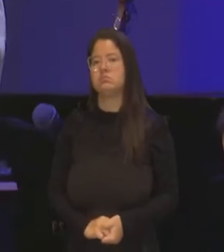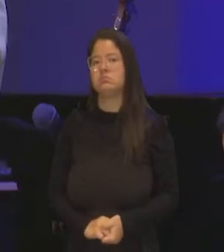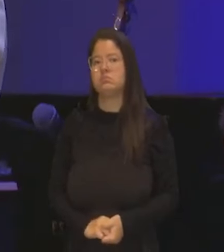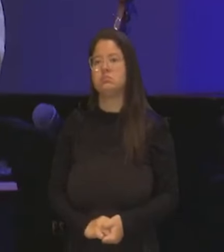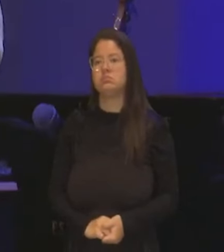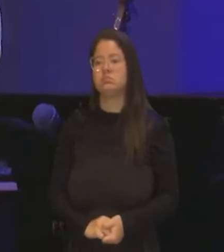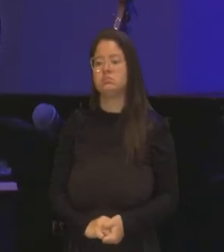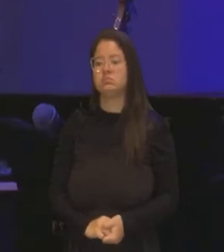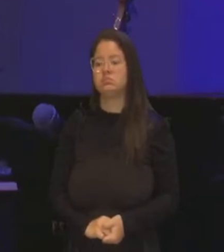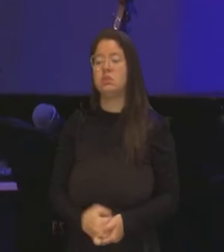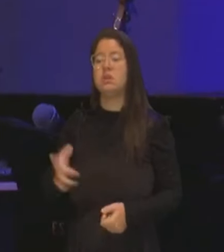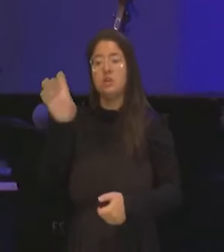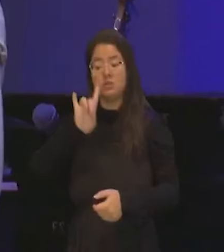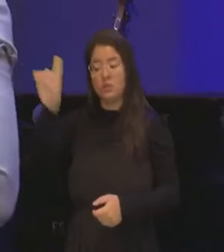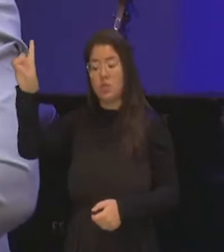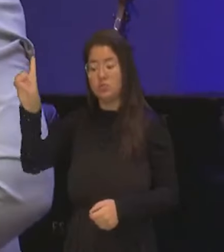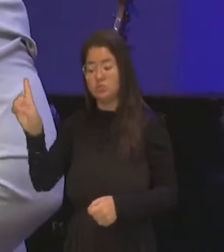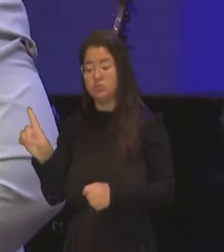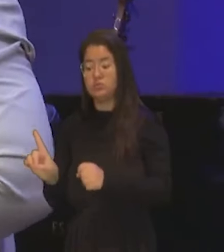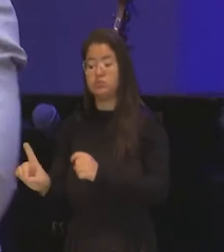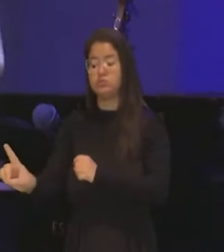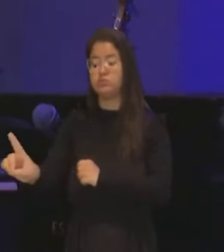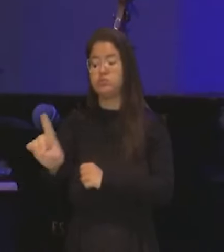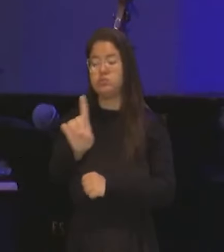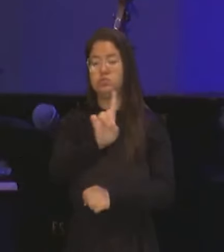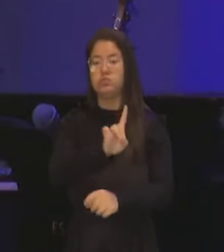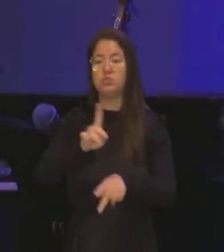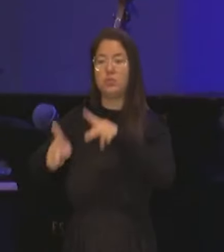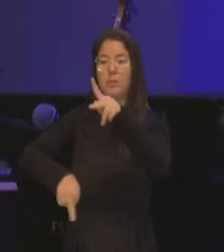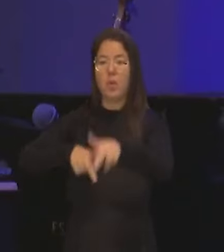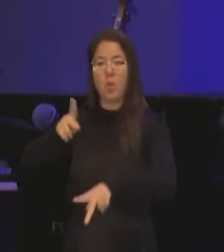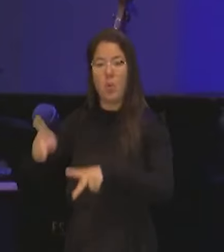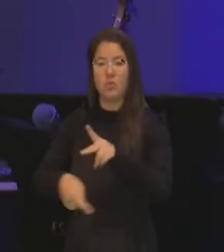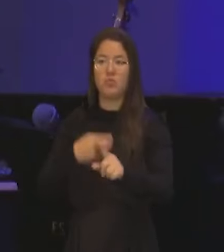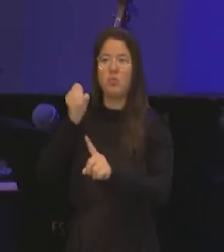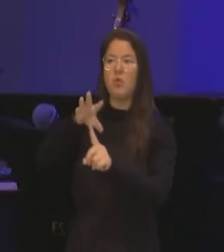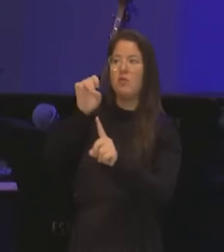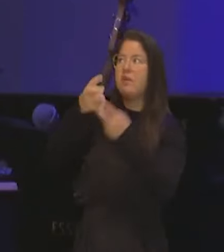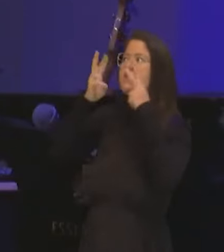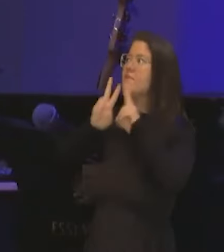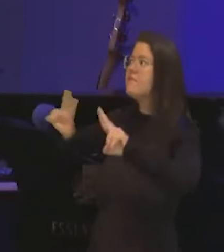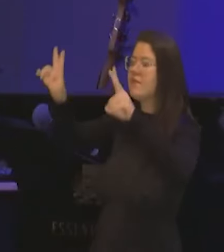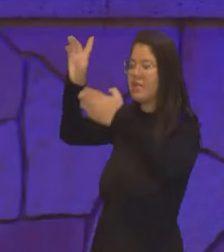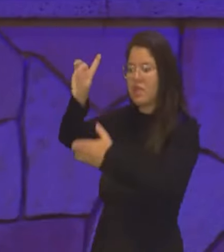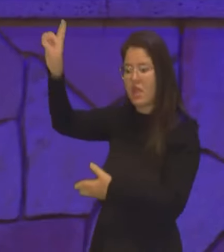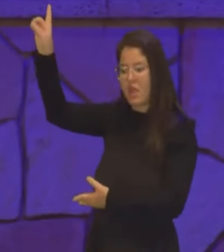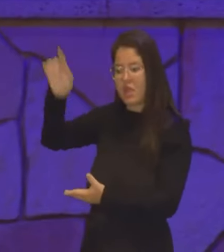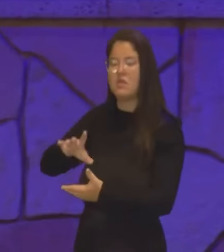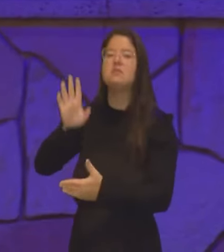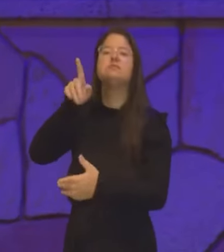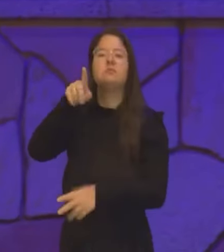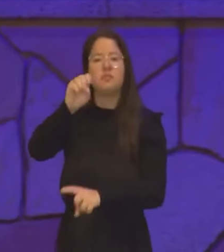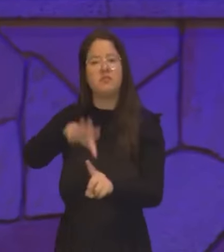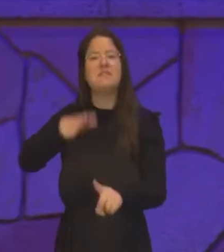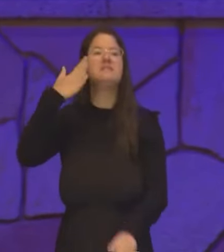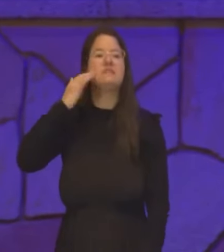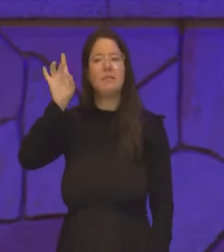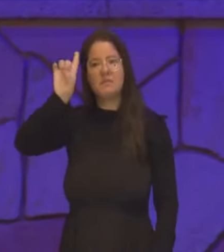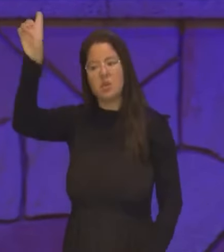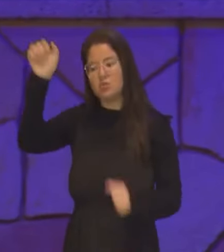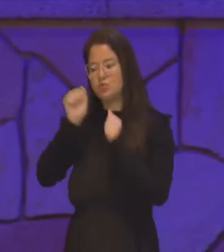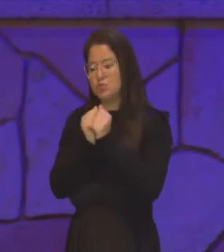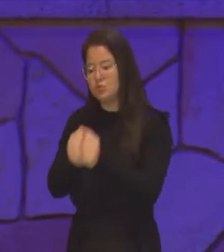Ele estava no meio do povo, mas ele recebe essa visão de Deus e ele reconhece a presença de